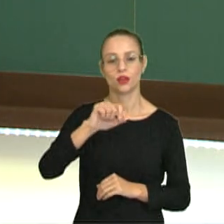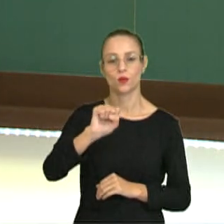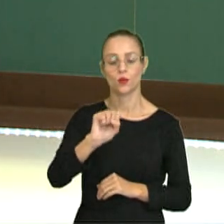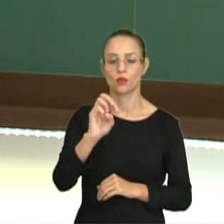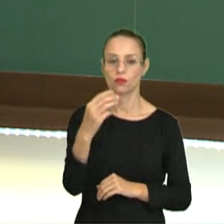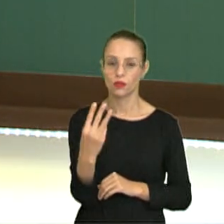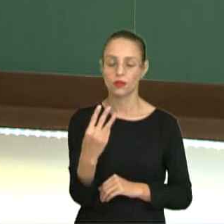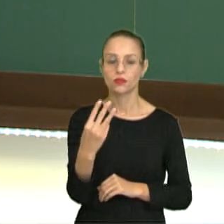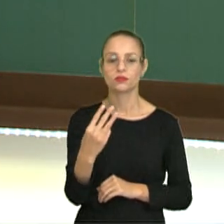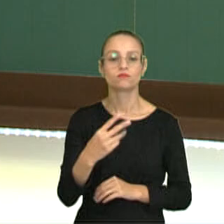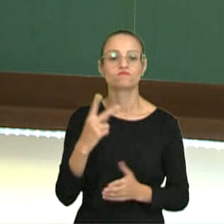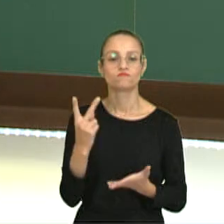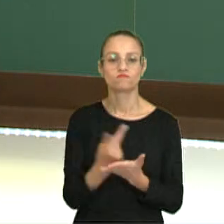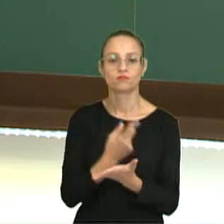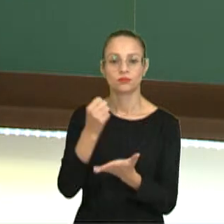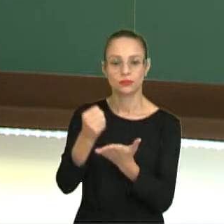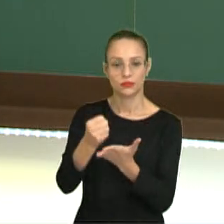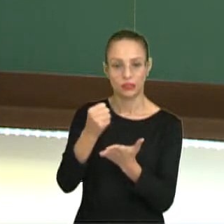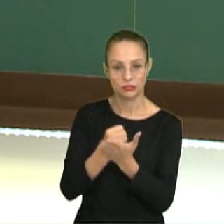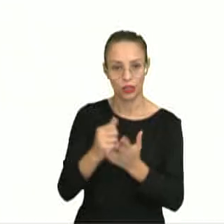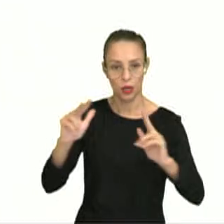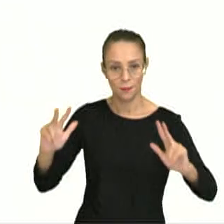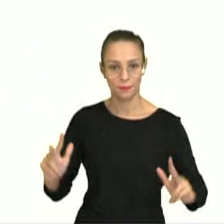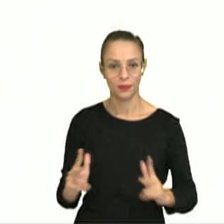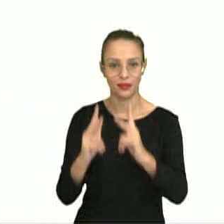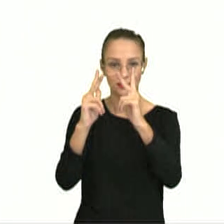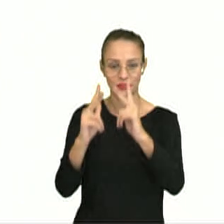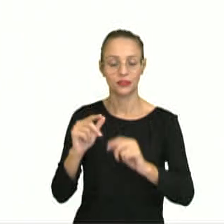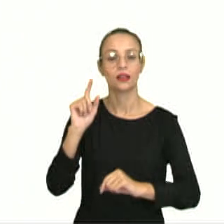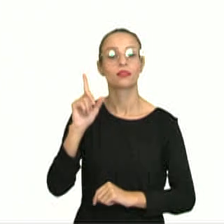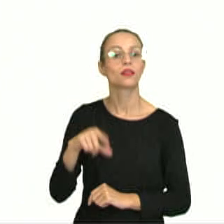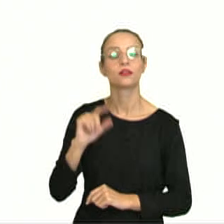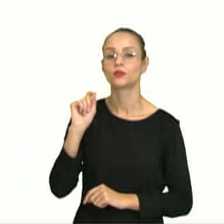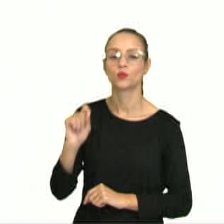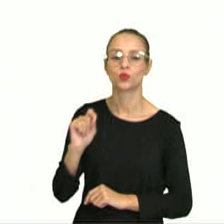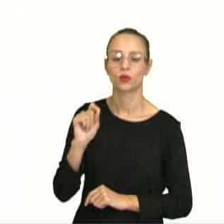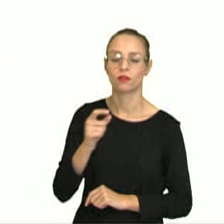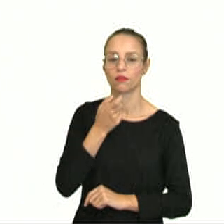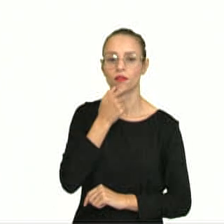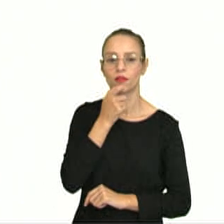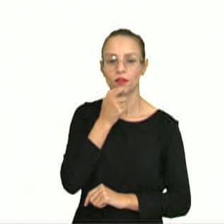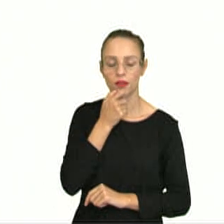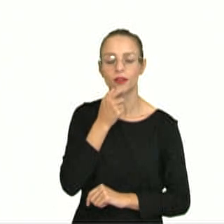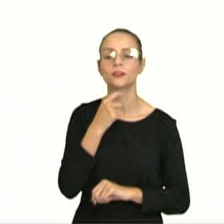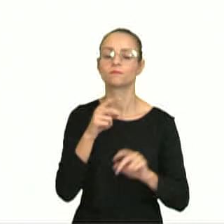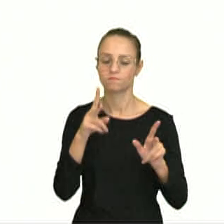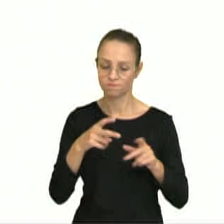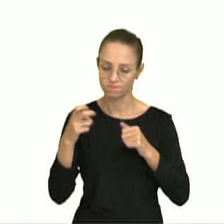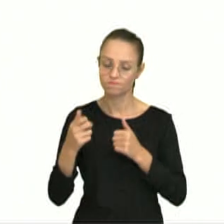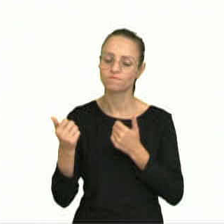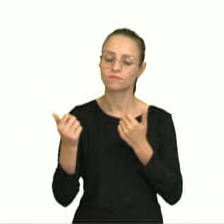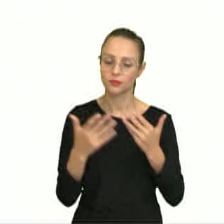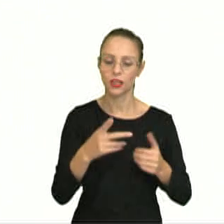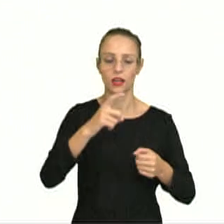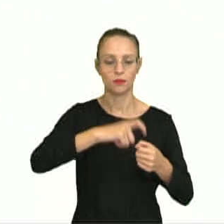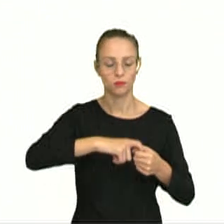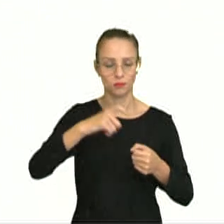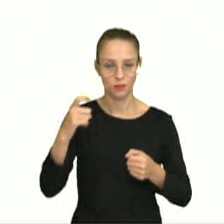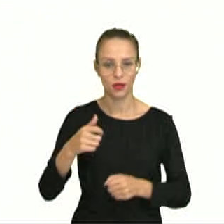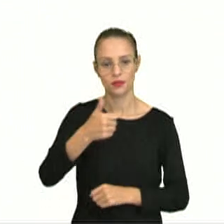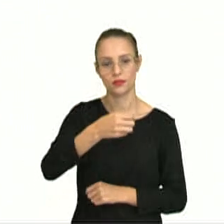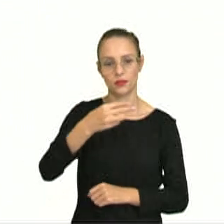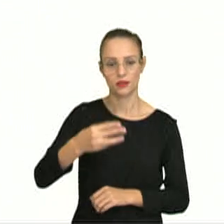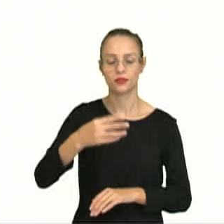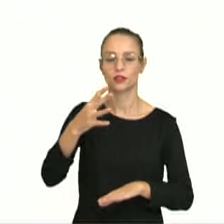1783 acontece o Tratado de Paris, né? E nesse tratado a Inglaterra reconhece a independência das 13 colônias,